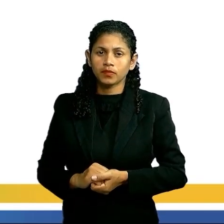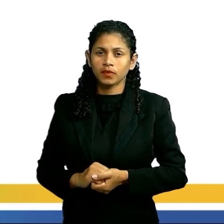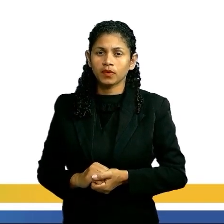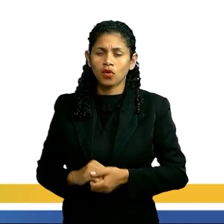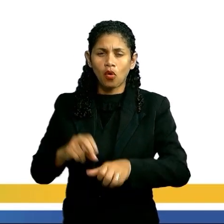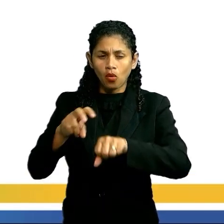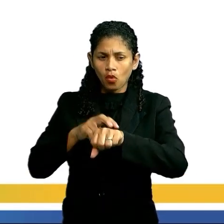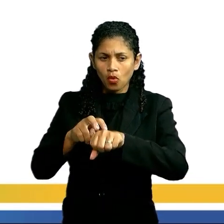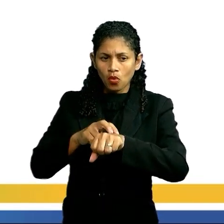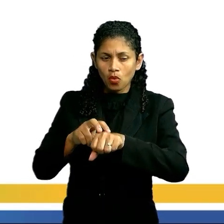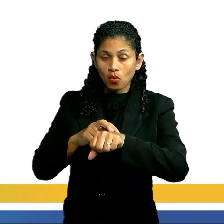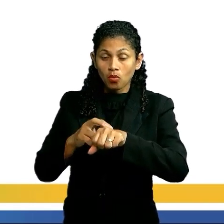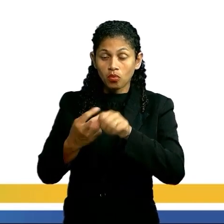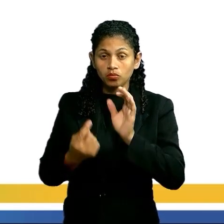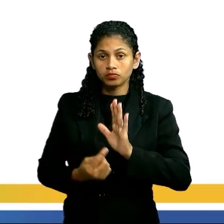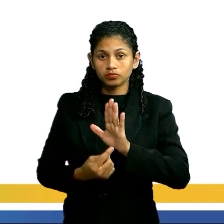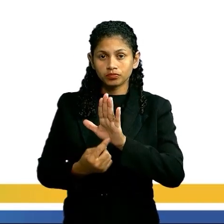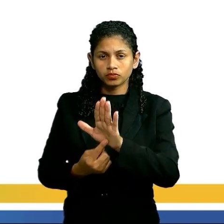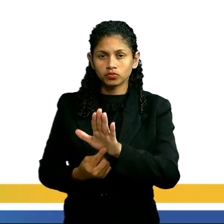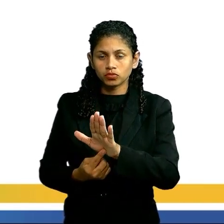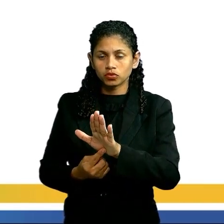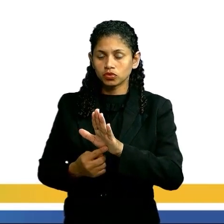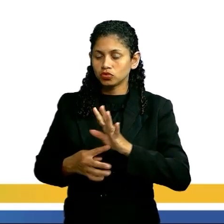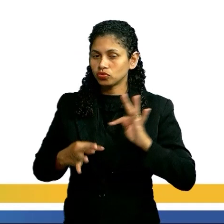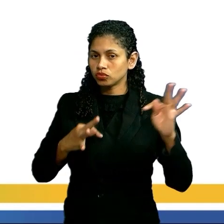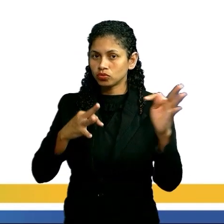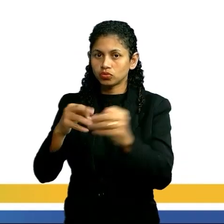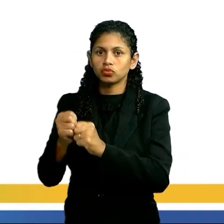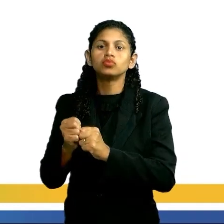eu coloquei como sendo todos secundários.